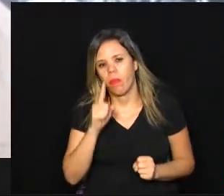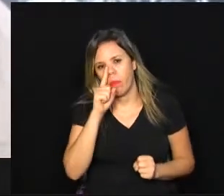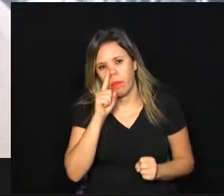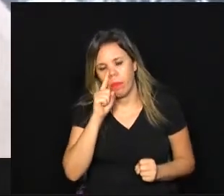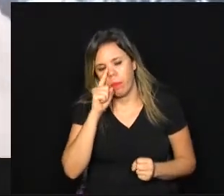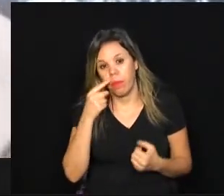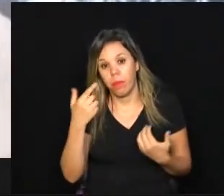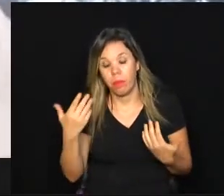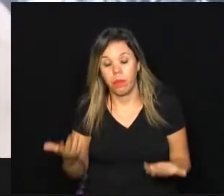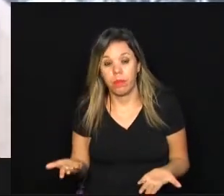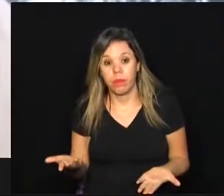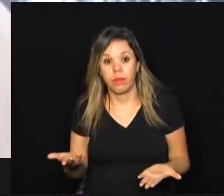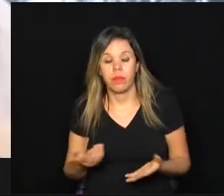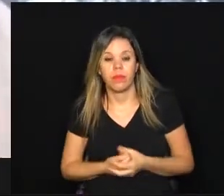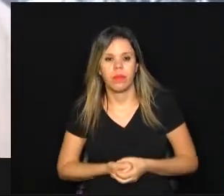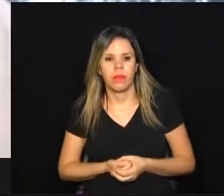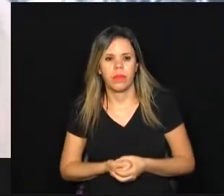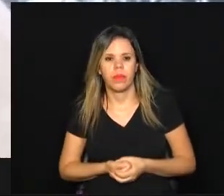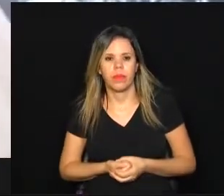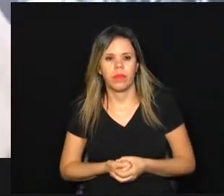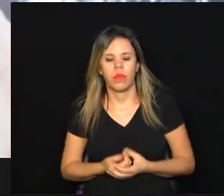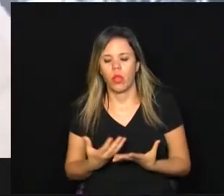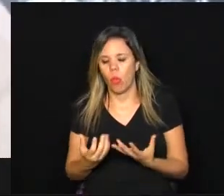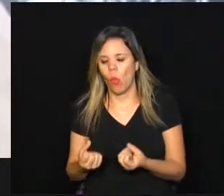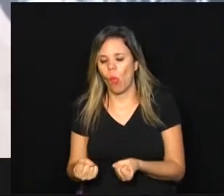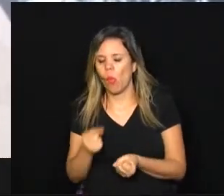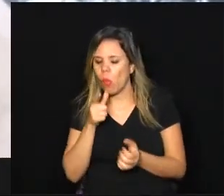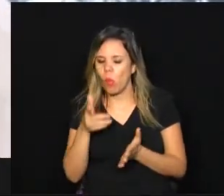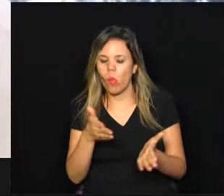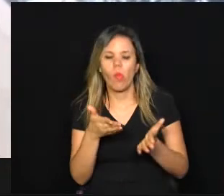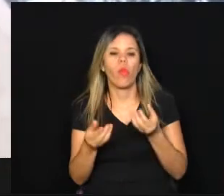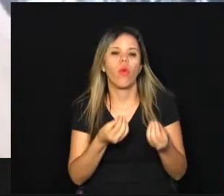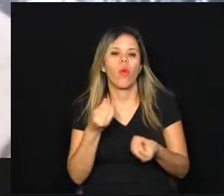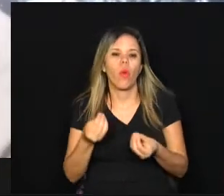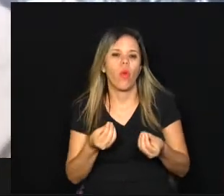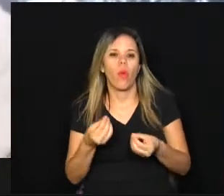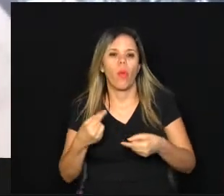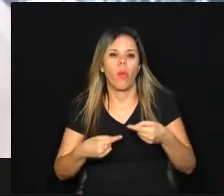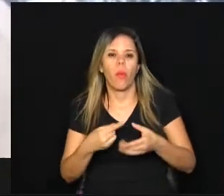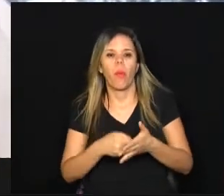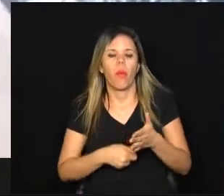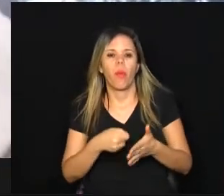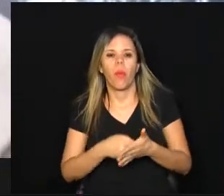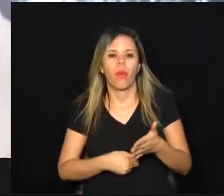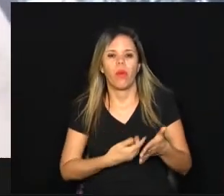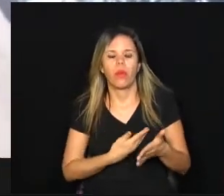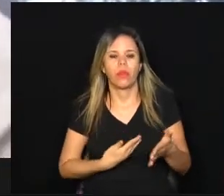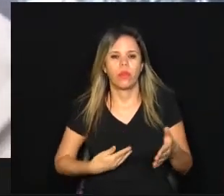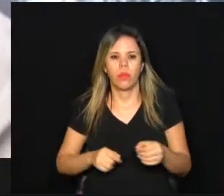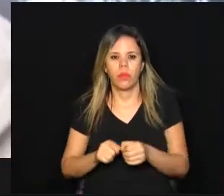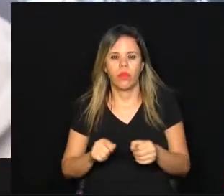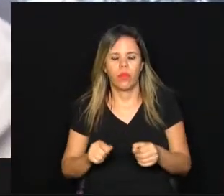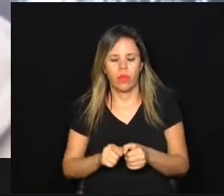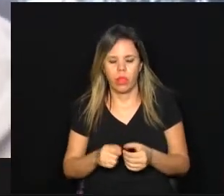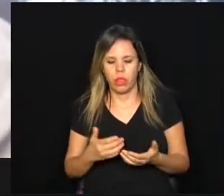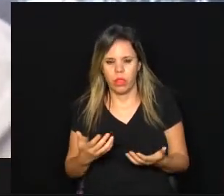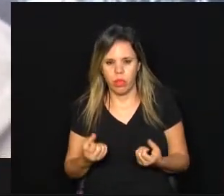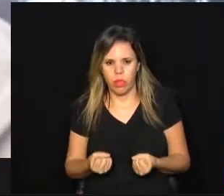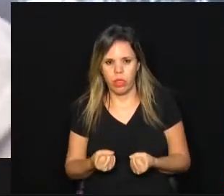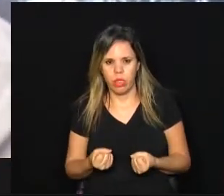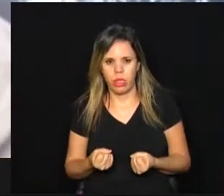aí no tocante a secar lençóis freáticos, né? Como que é a política pública para lidar com os poços artesianos